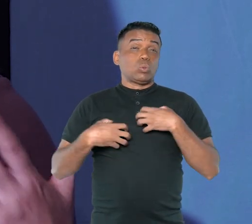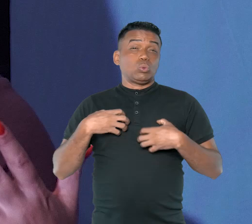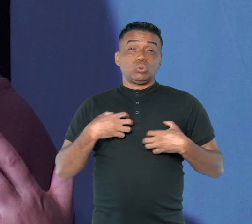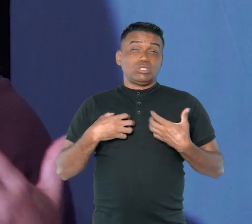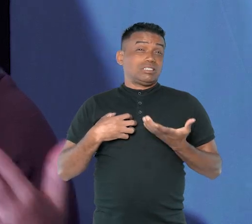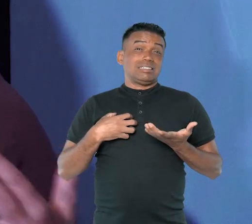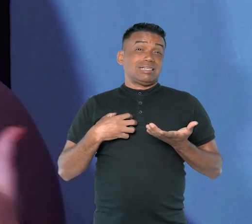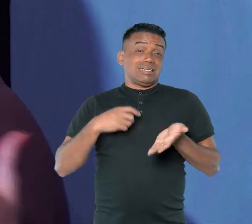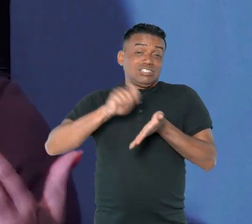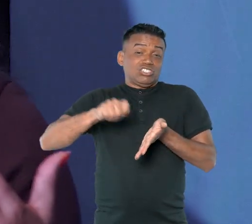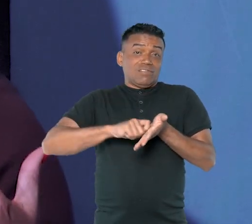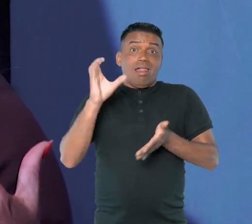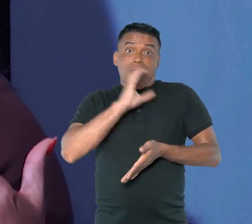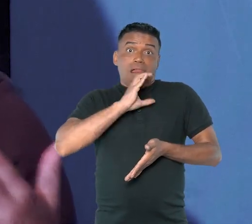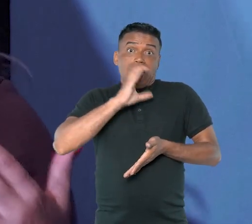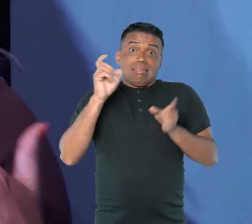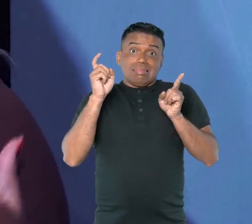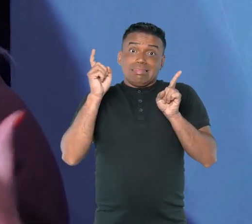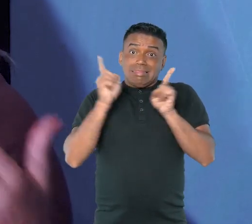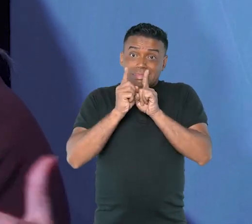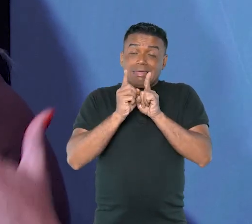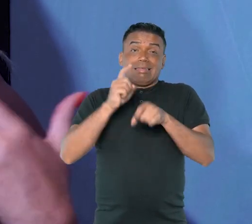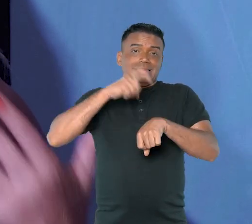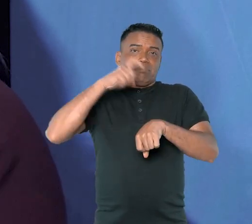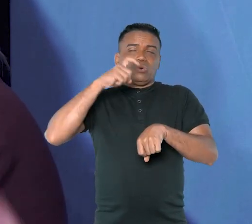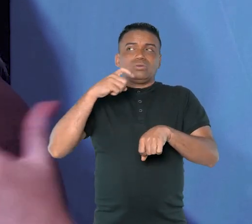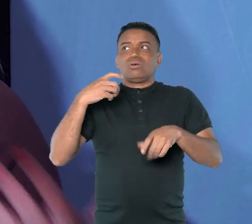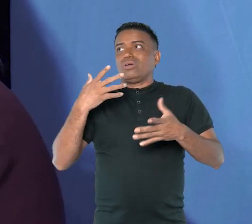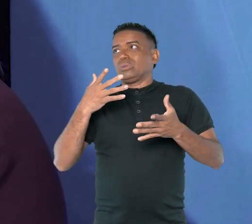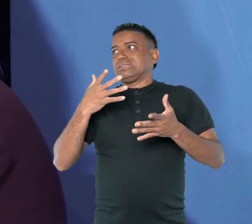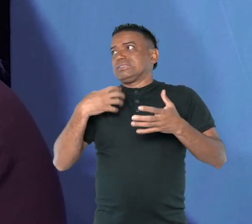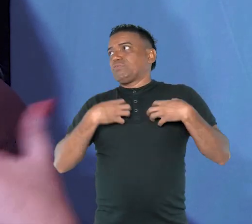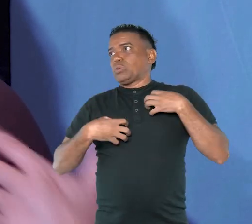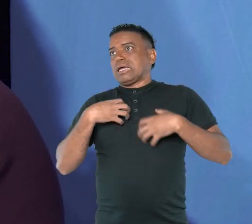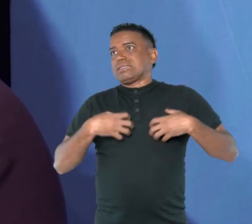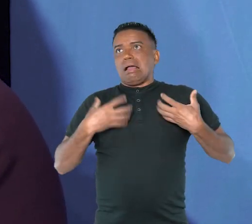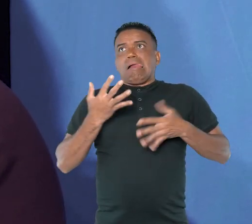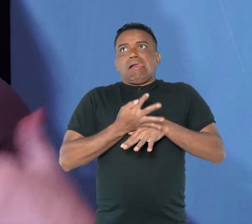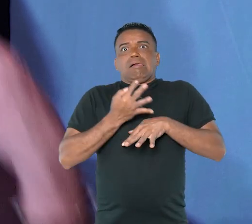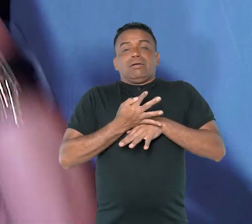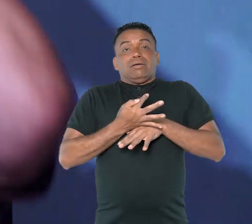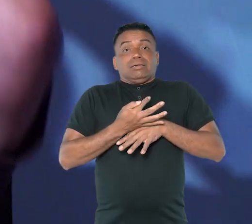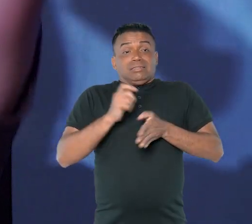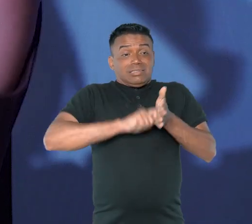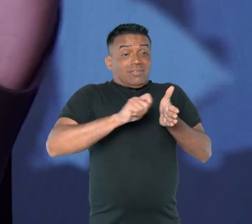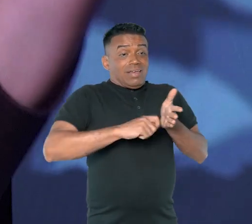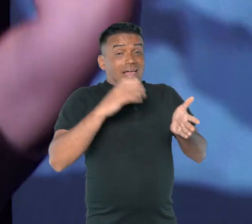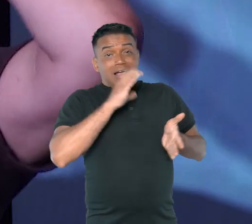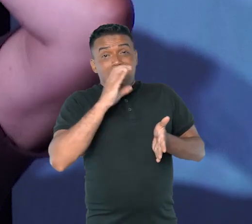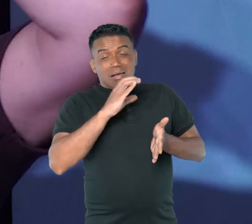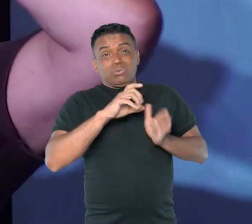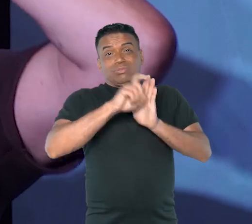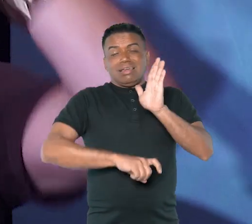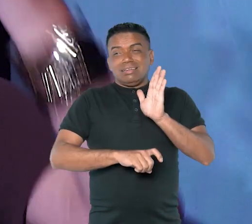tinha a sensação, uma certa frustração de não ter feito o melhor que eu podia pela pressa, né, do deadline.